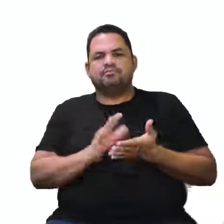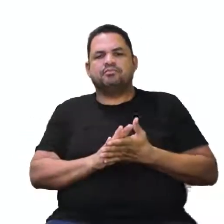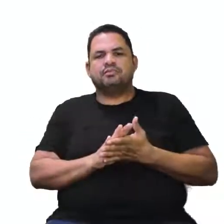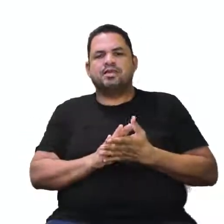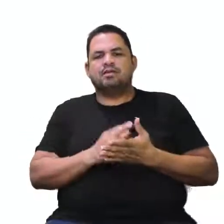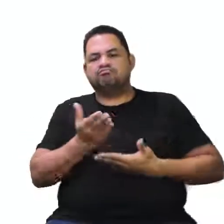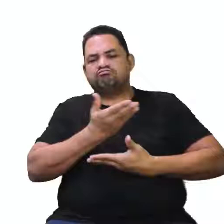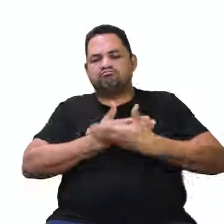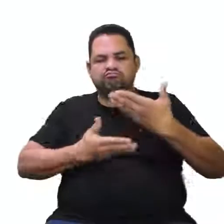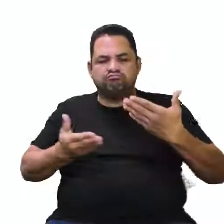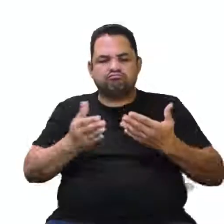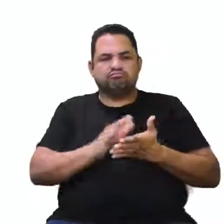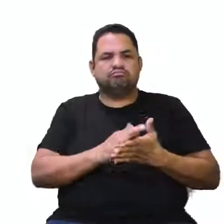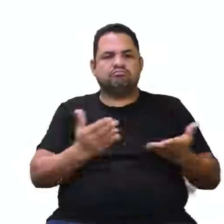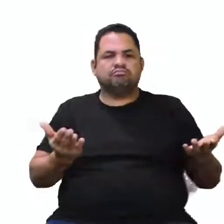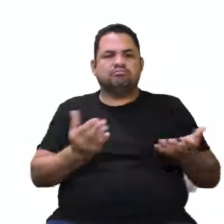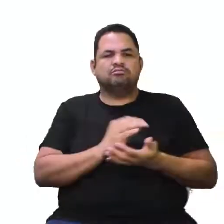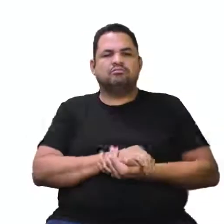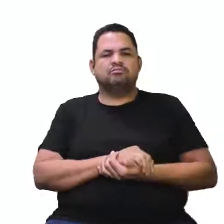os relacionamentos,